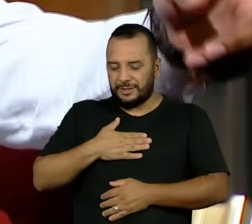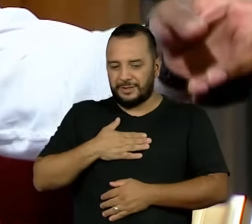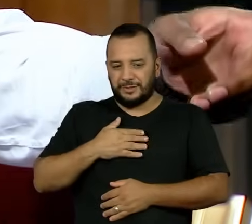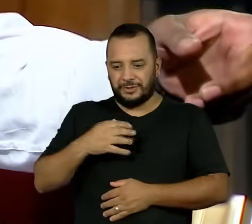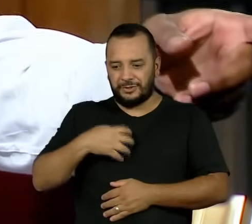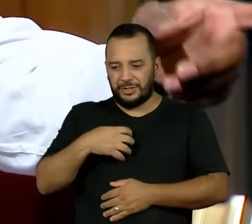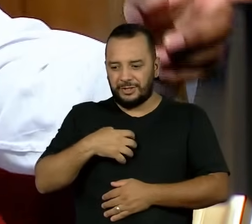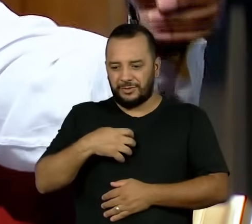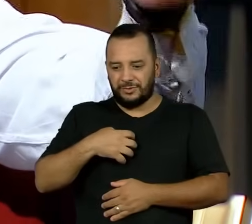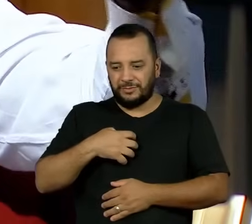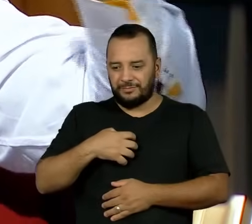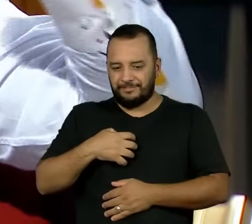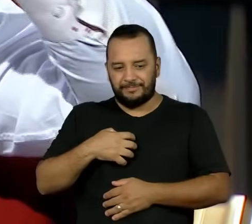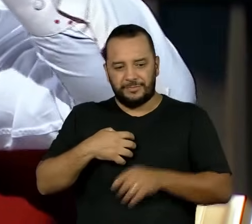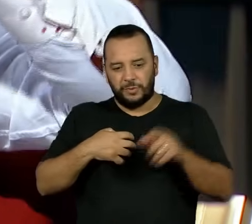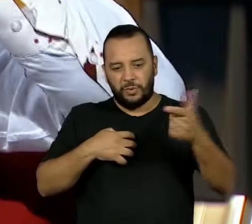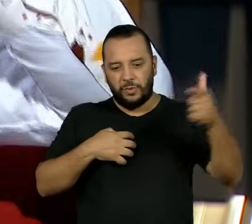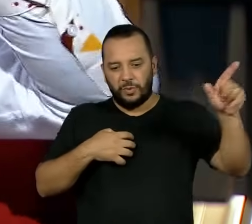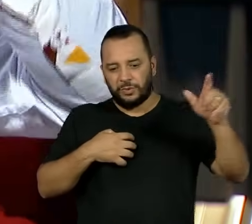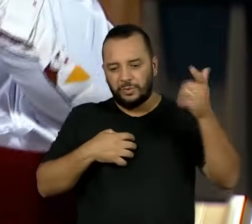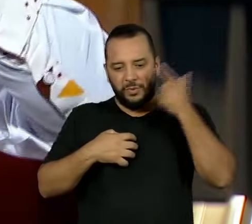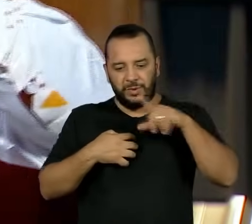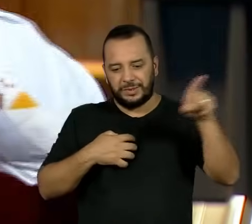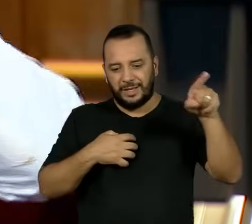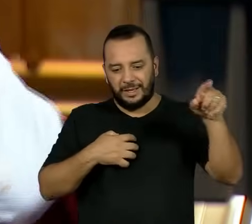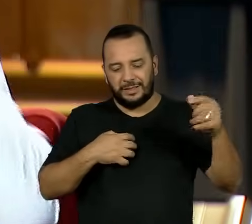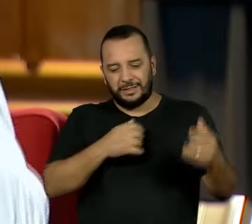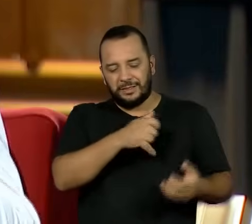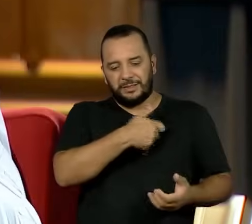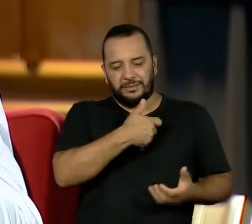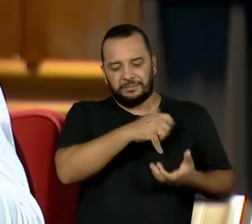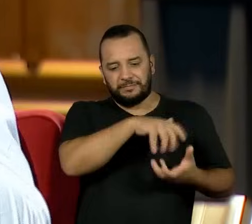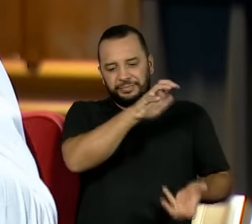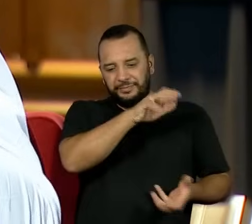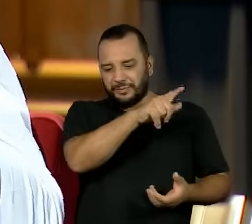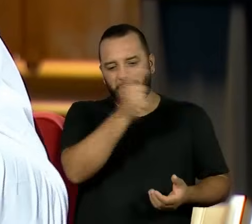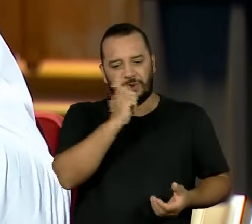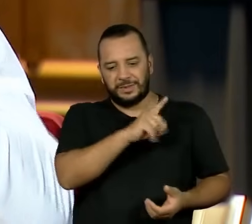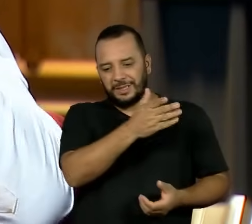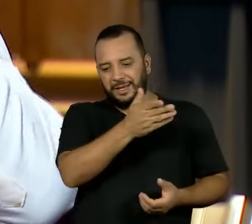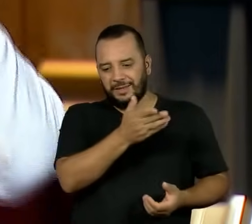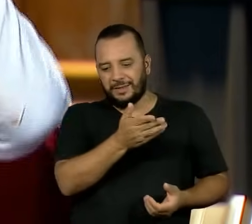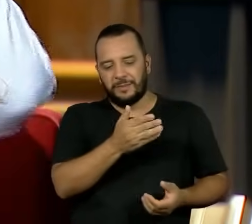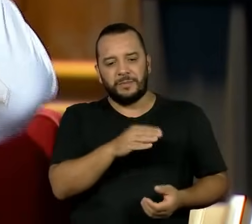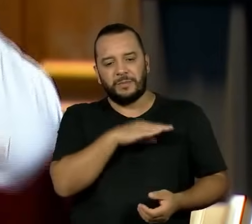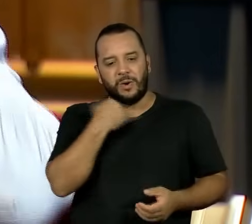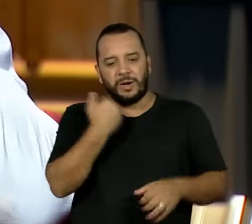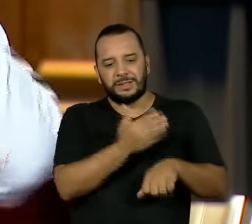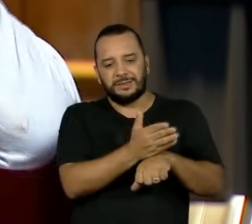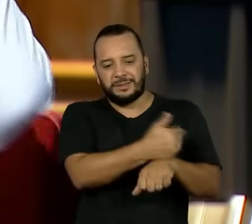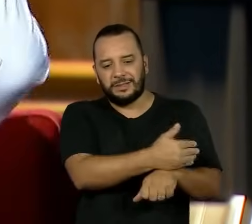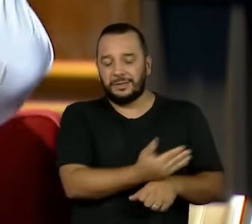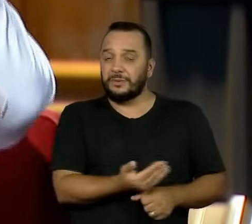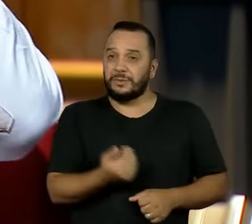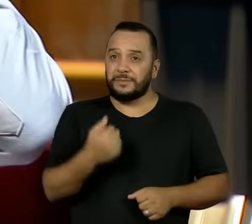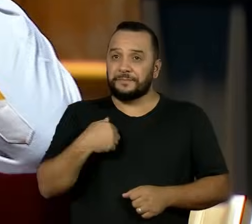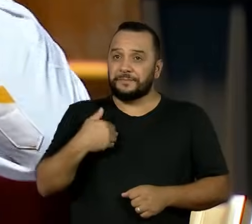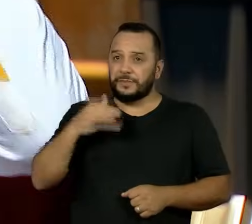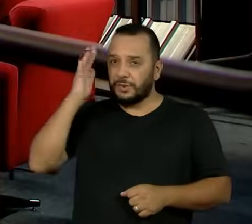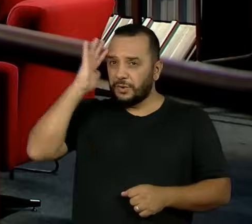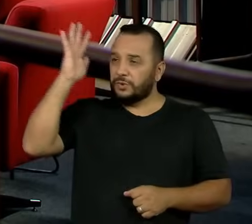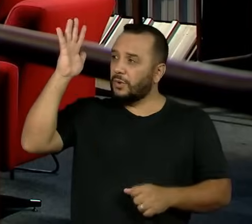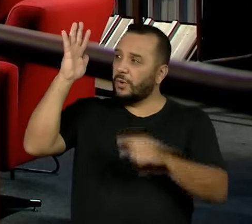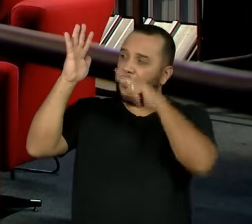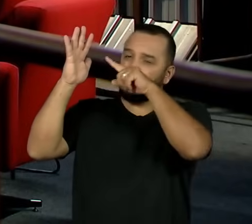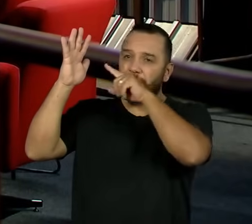nem é possível, né? Quando eu falo de propósito, não é sonho propósito. Sonho pode ser algo que se transforma num propósito,